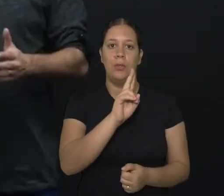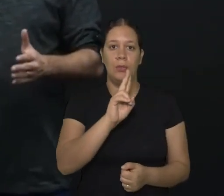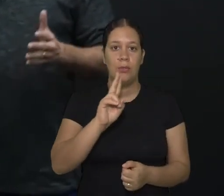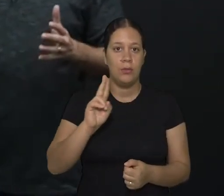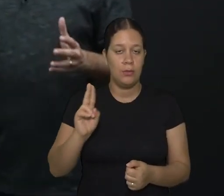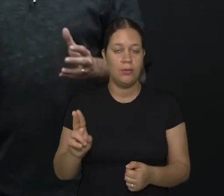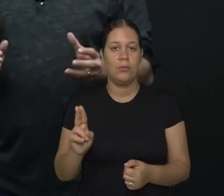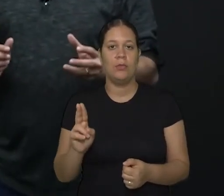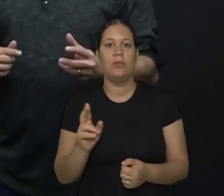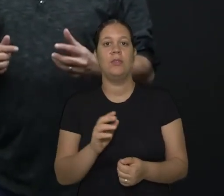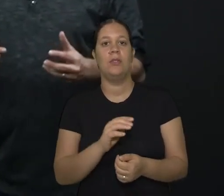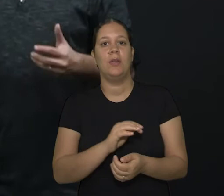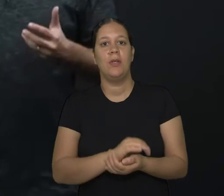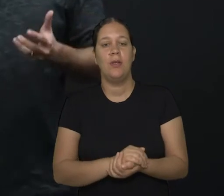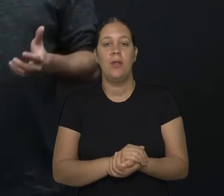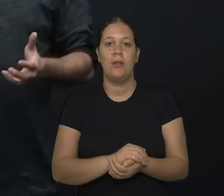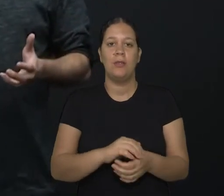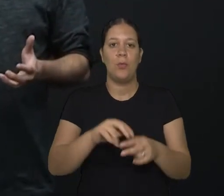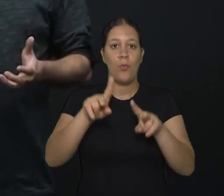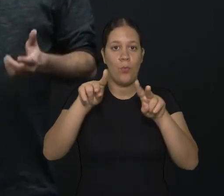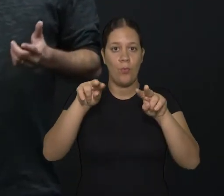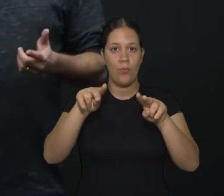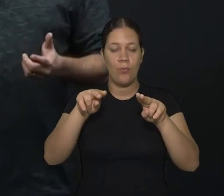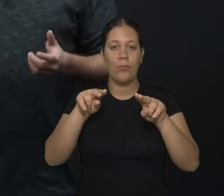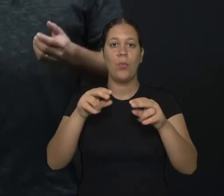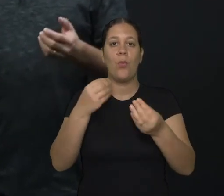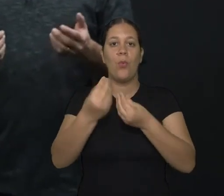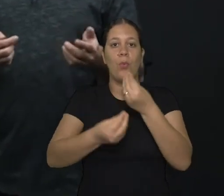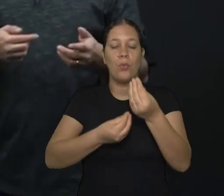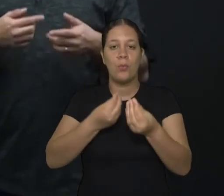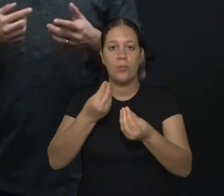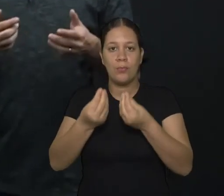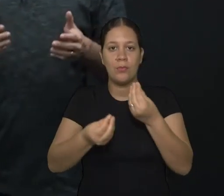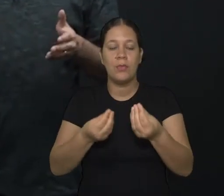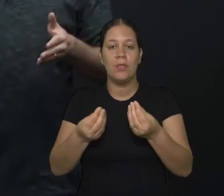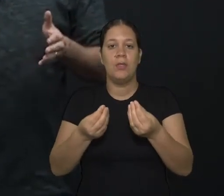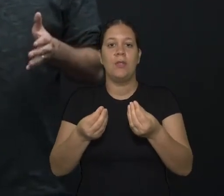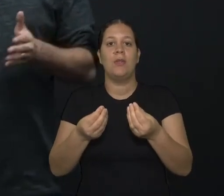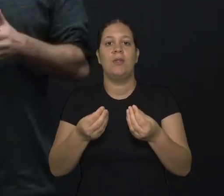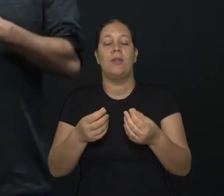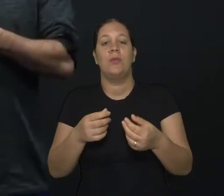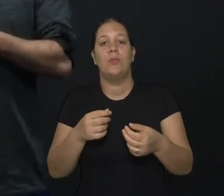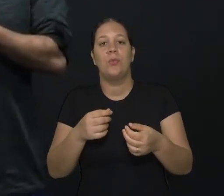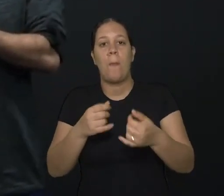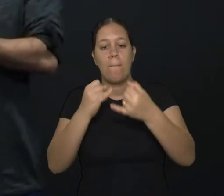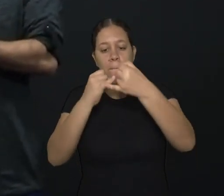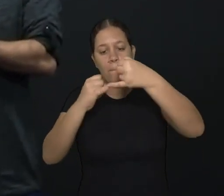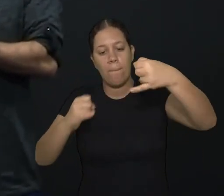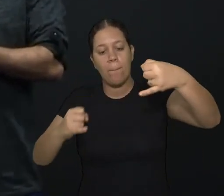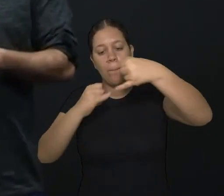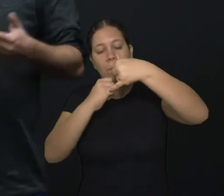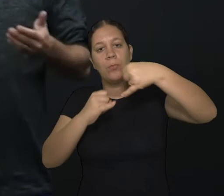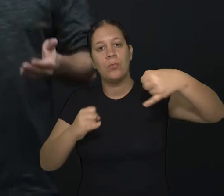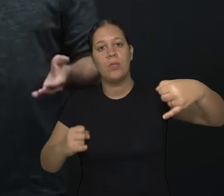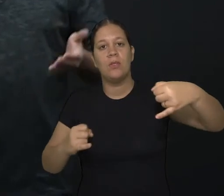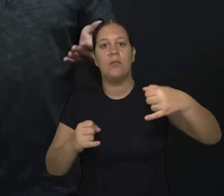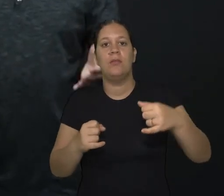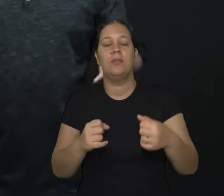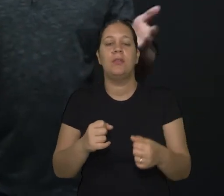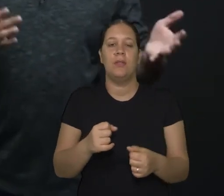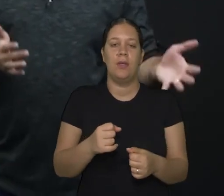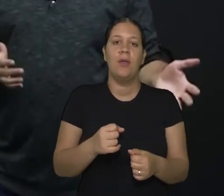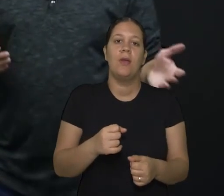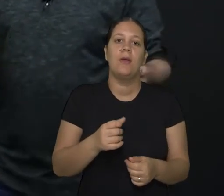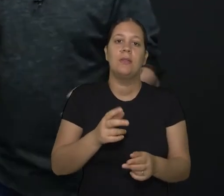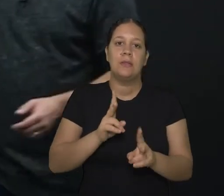elas são chamadas de retas coincidentes. E como por uma reta passam infinitos pontos, até porque